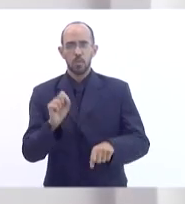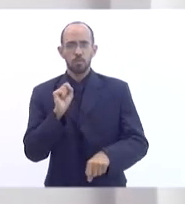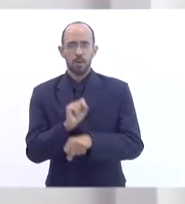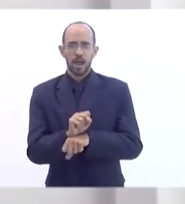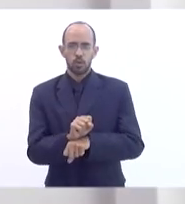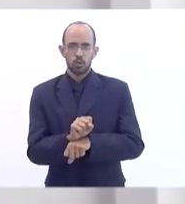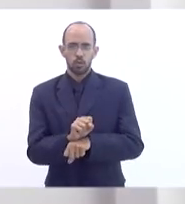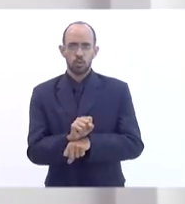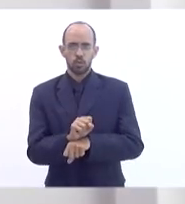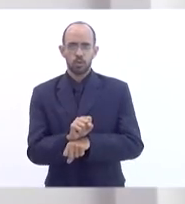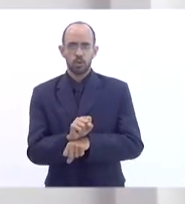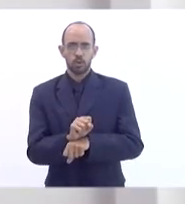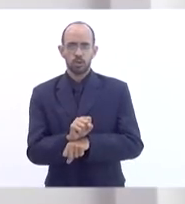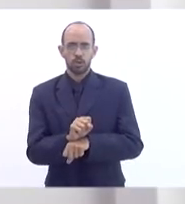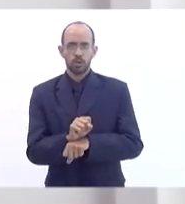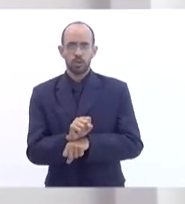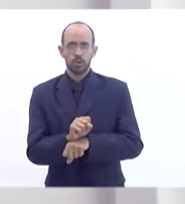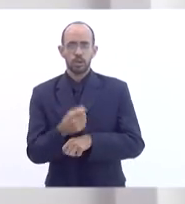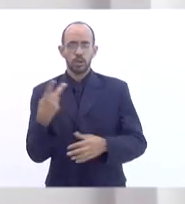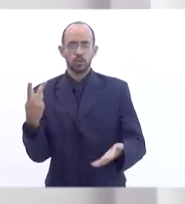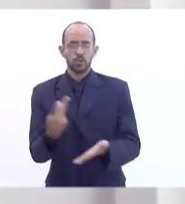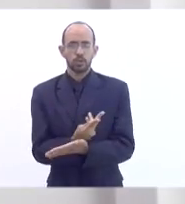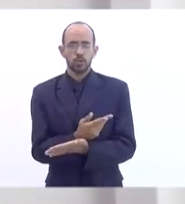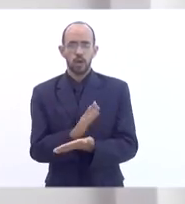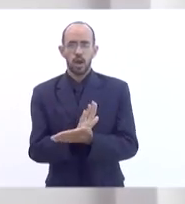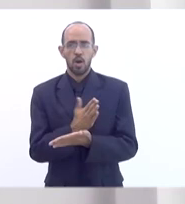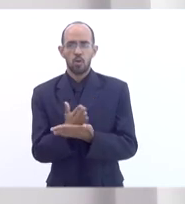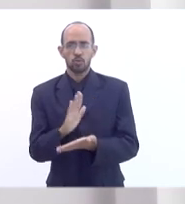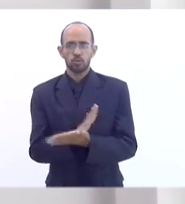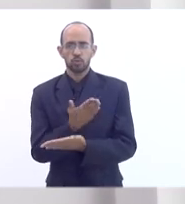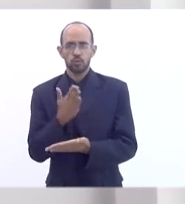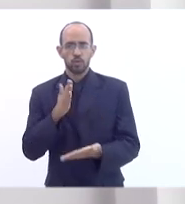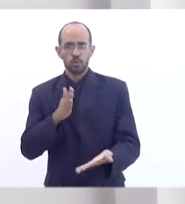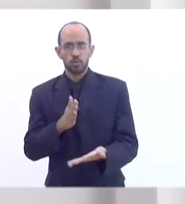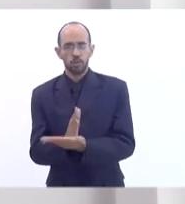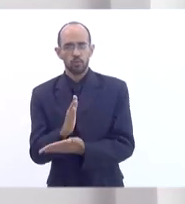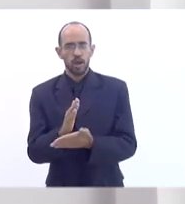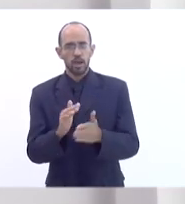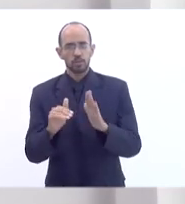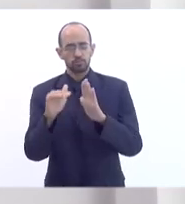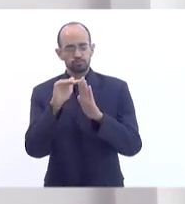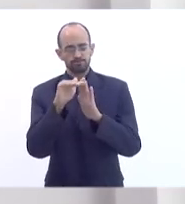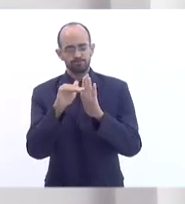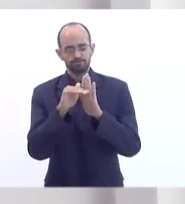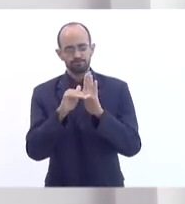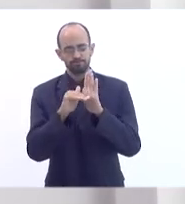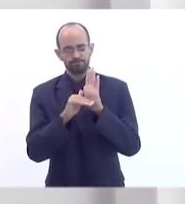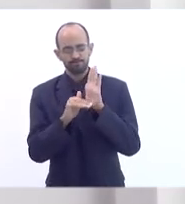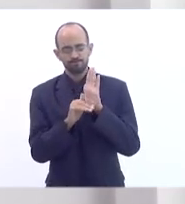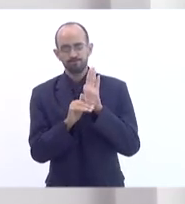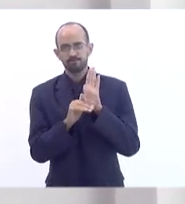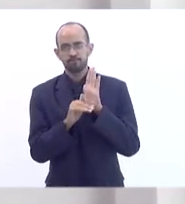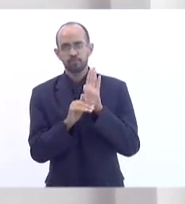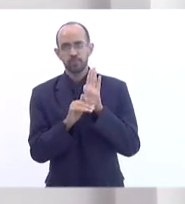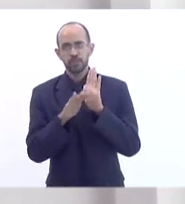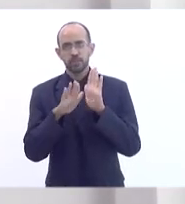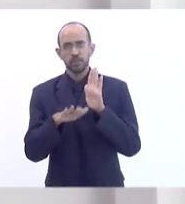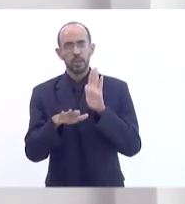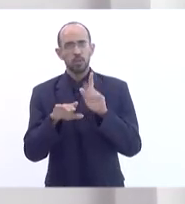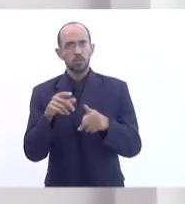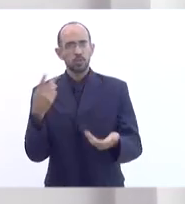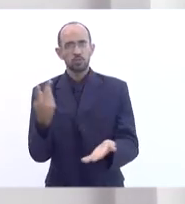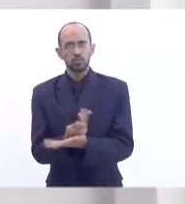que que aconteceu com os senhores os senhores foram sendo aprovados em cada uma das etapas E é isso que às vezes